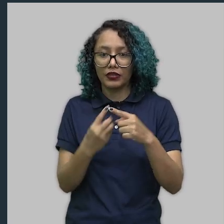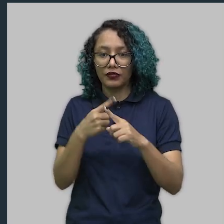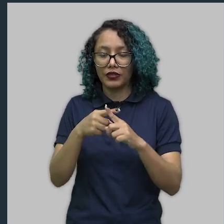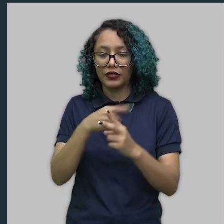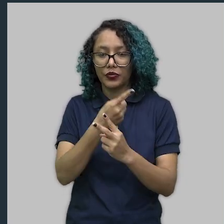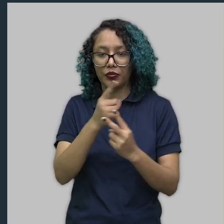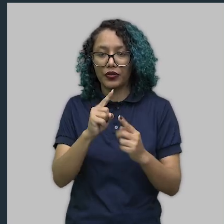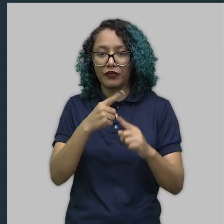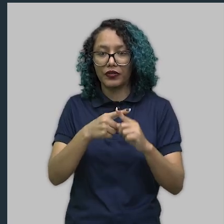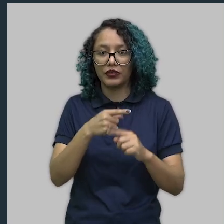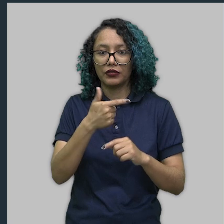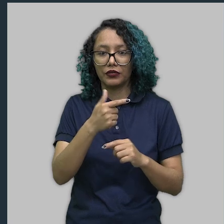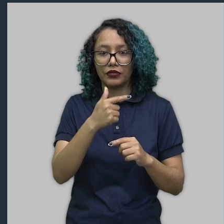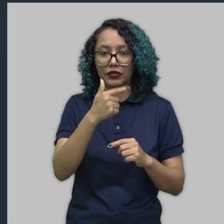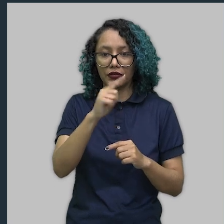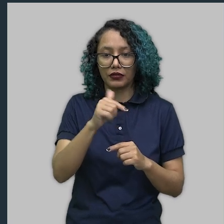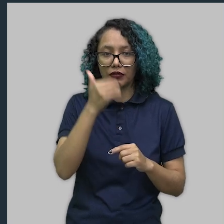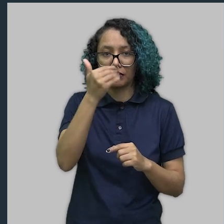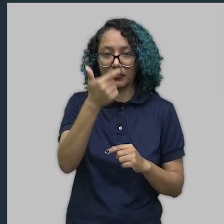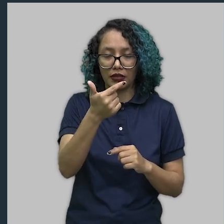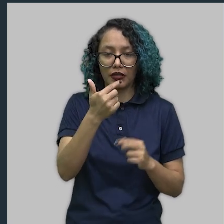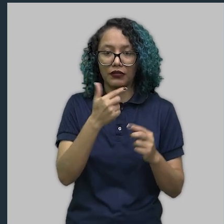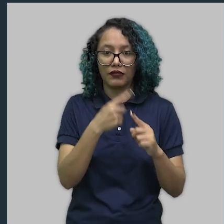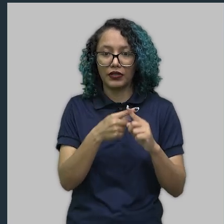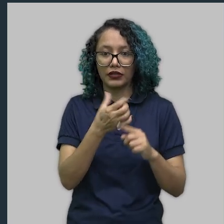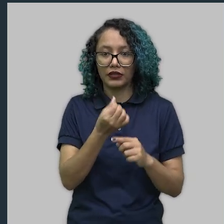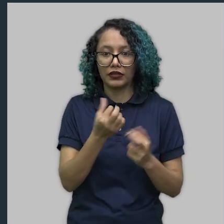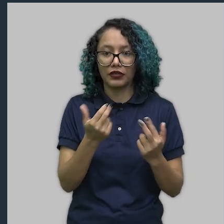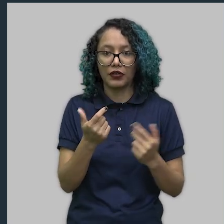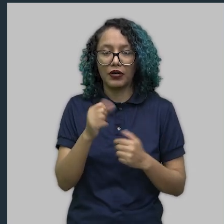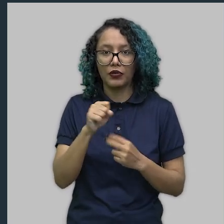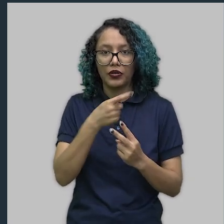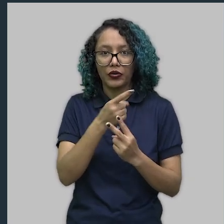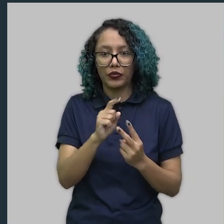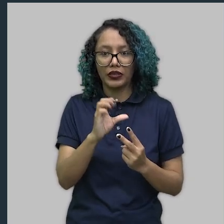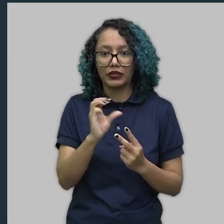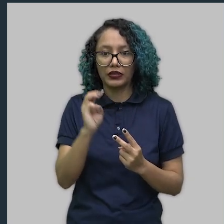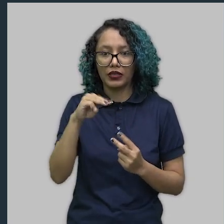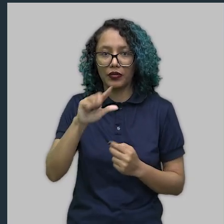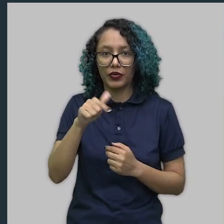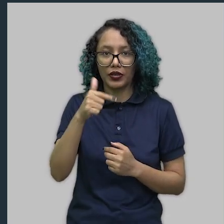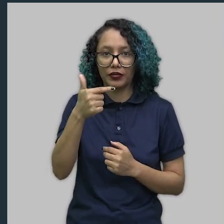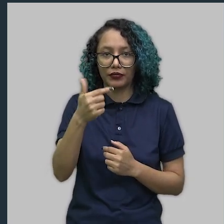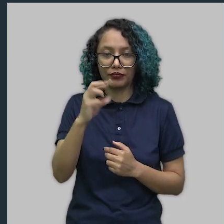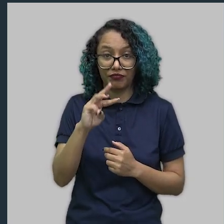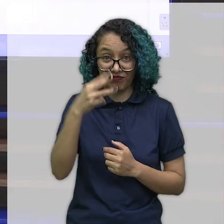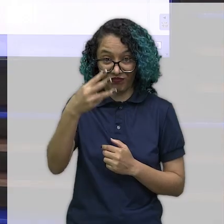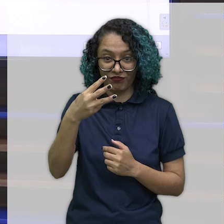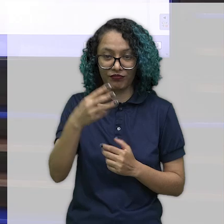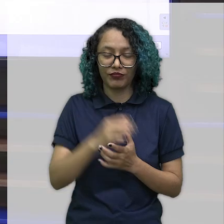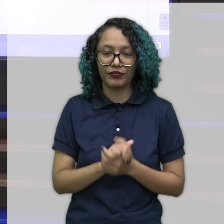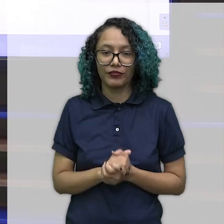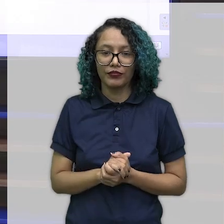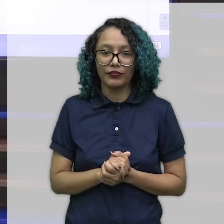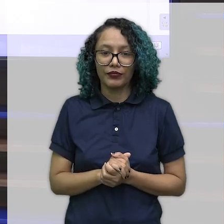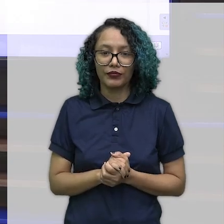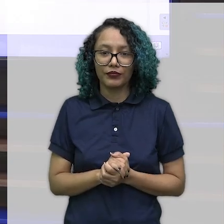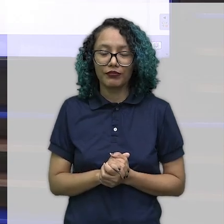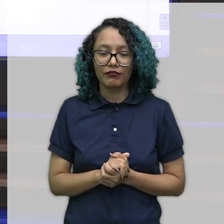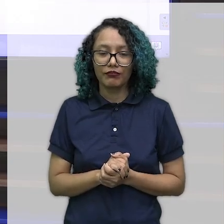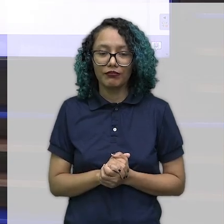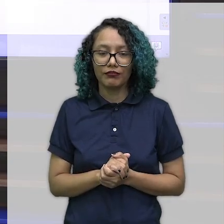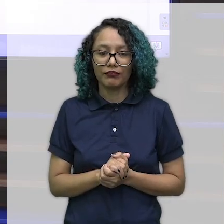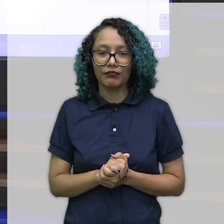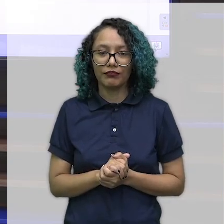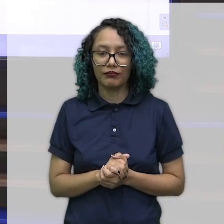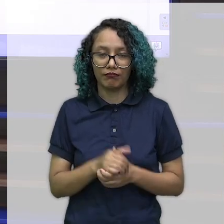1/3 de π vezes 2 ao quadrado vezes 6 igual a 8 centímetros cúbicos. E aí,